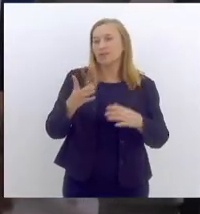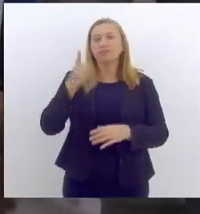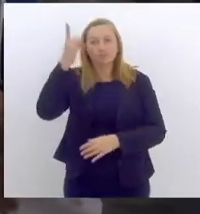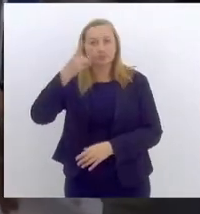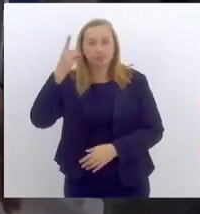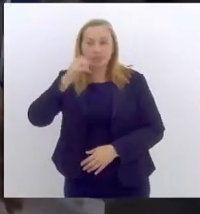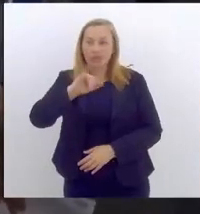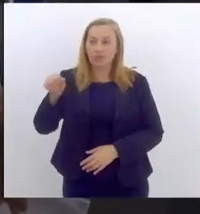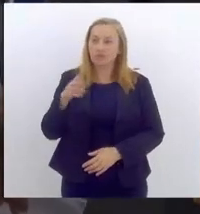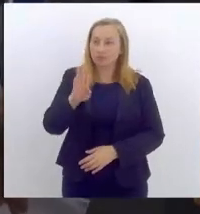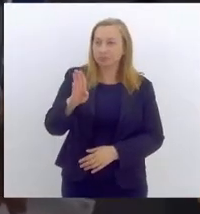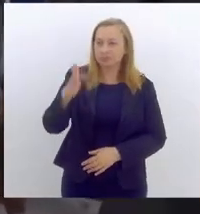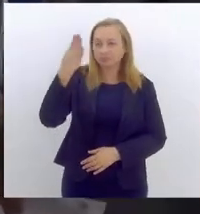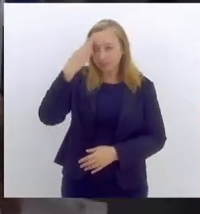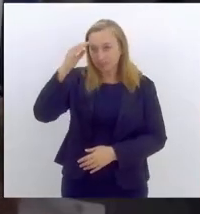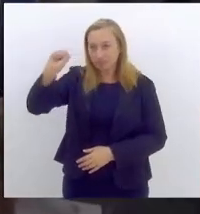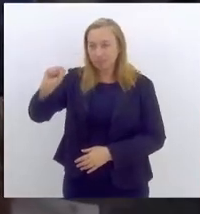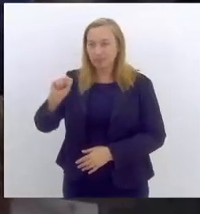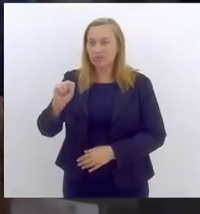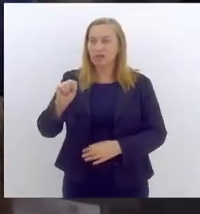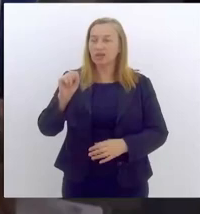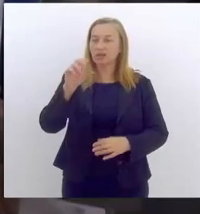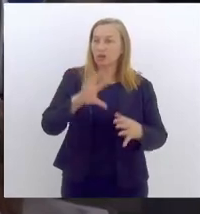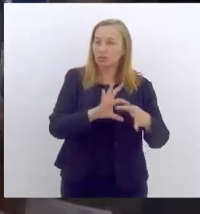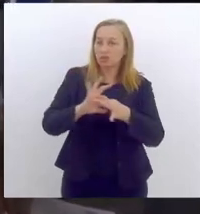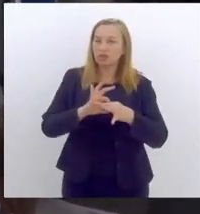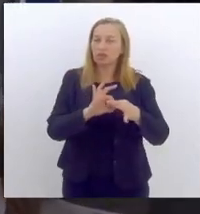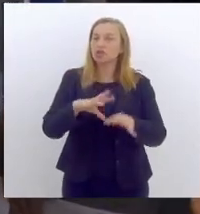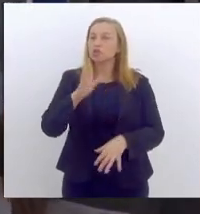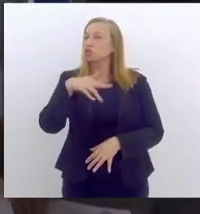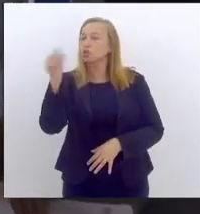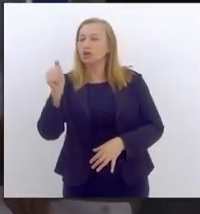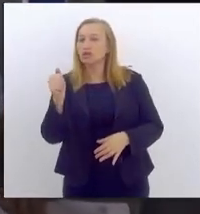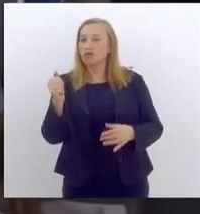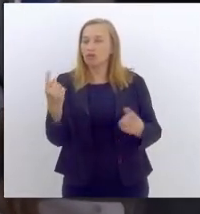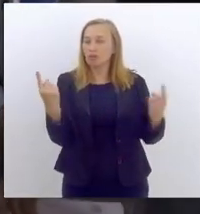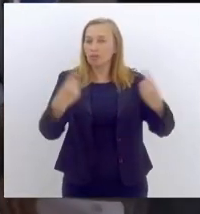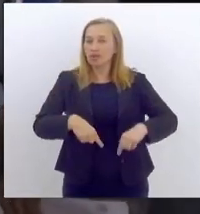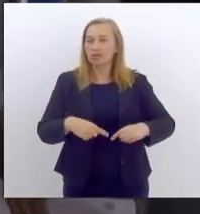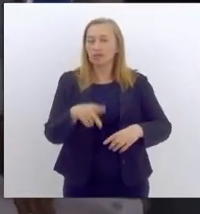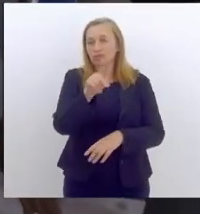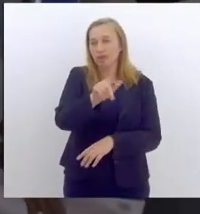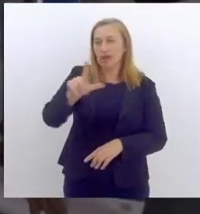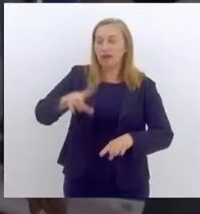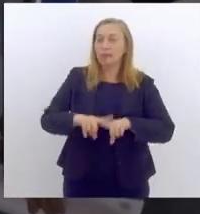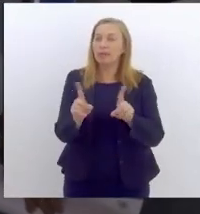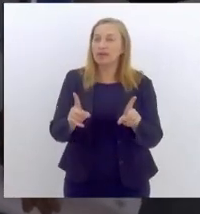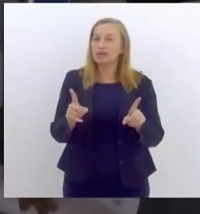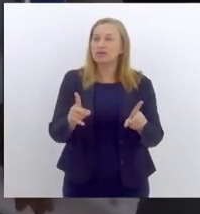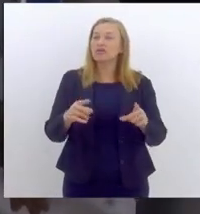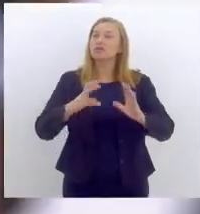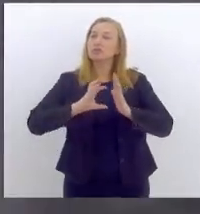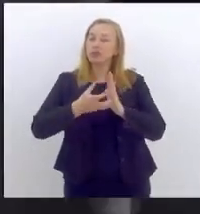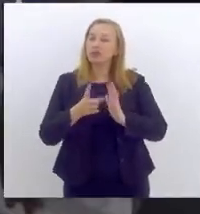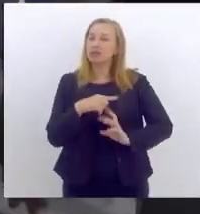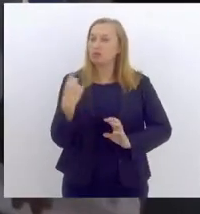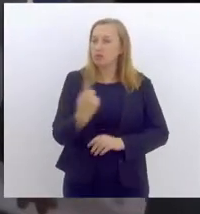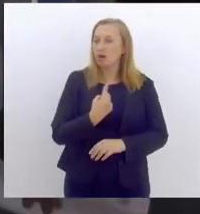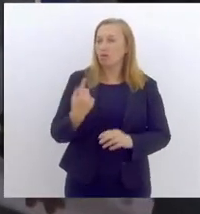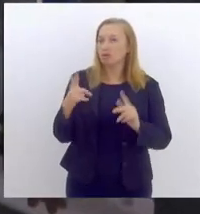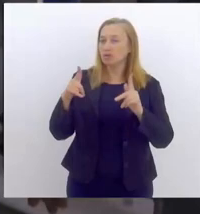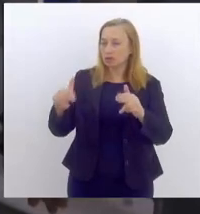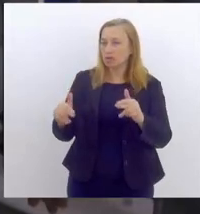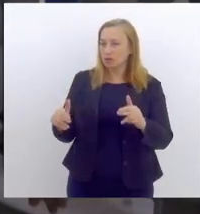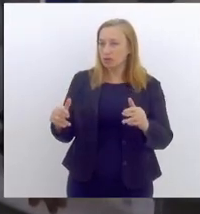sabedoria da união. Nunca houve um racha no PL, que isso fique muito claro, mas um partido como o nosso, ele é